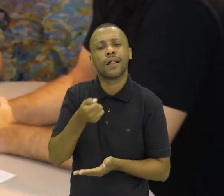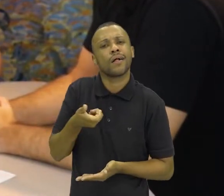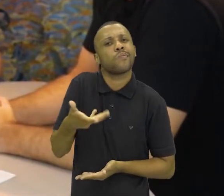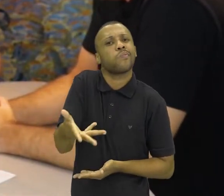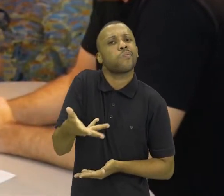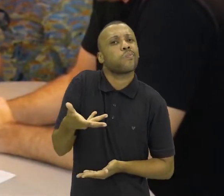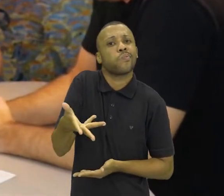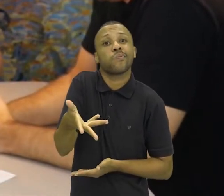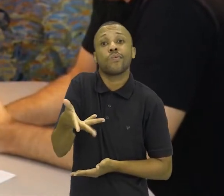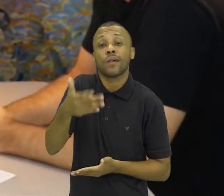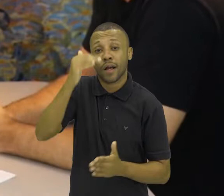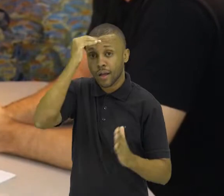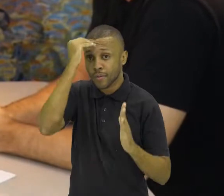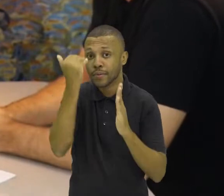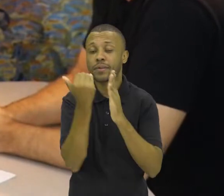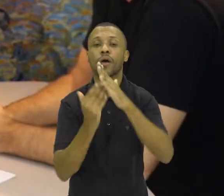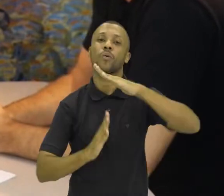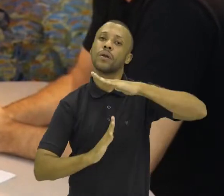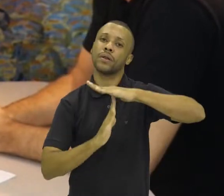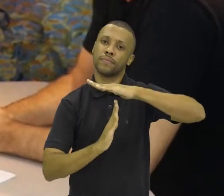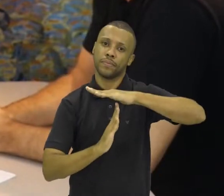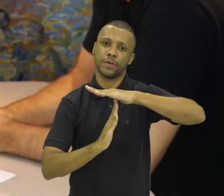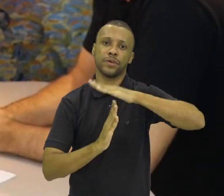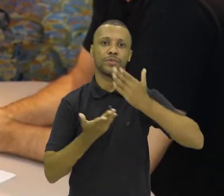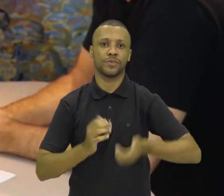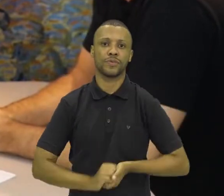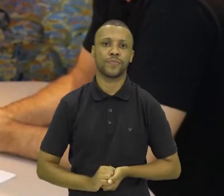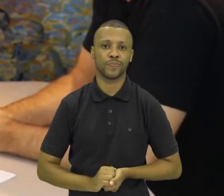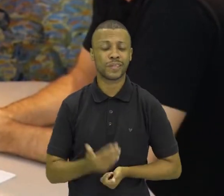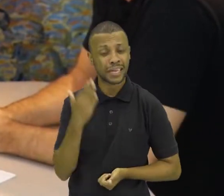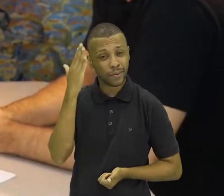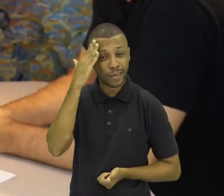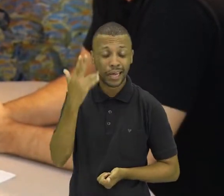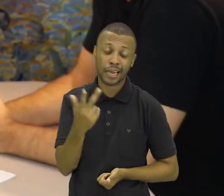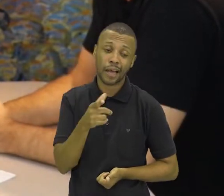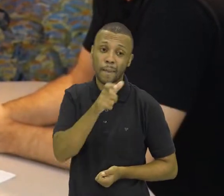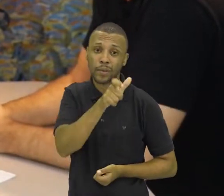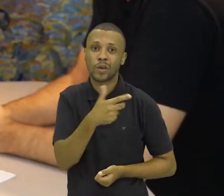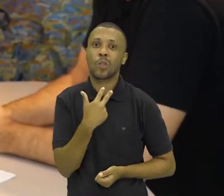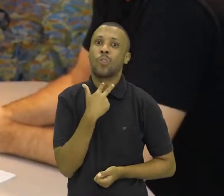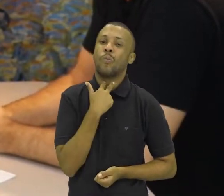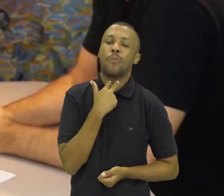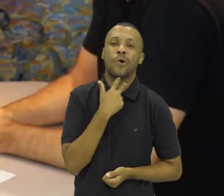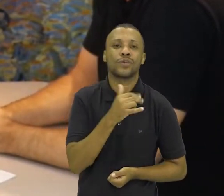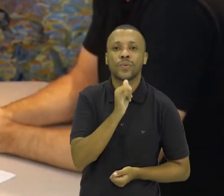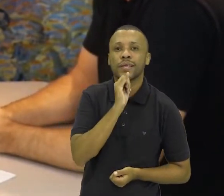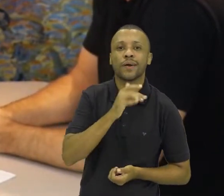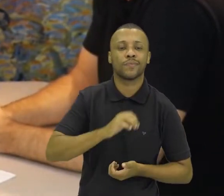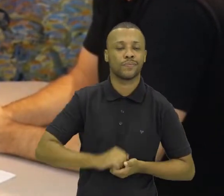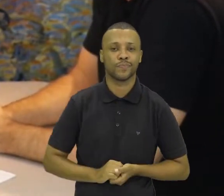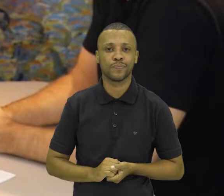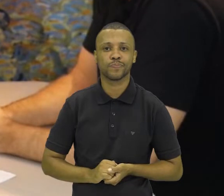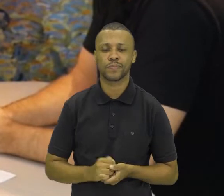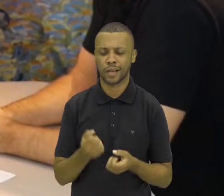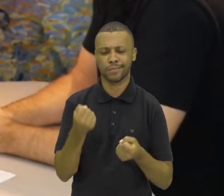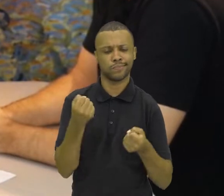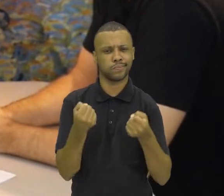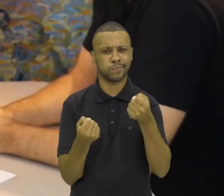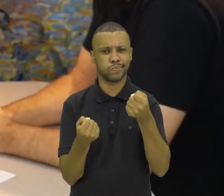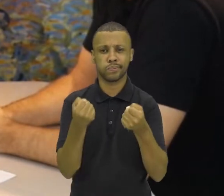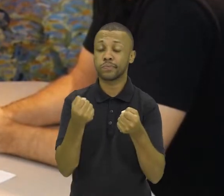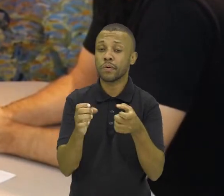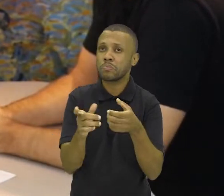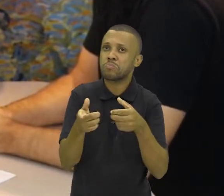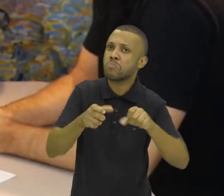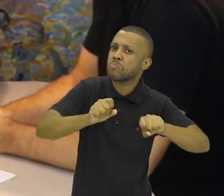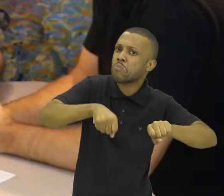na velocidade. Se há respeito, a pessoa vai saber que ela não pode trafegar ou conduzir um